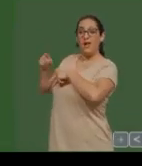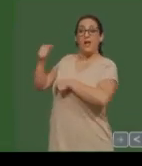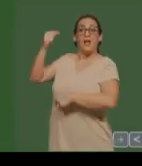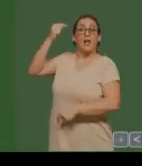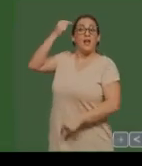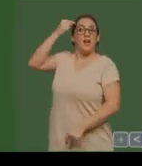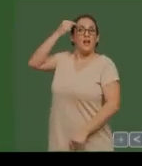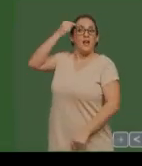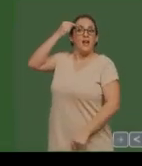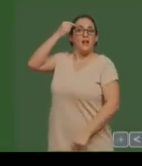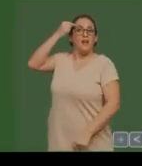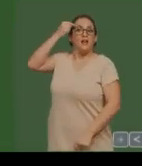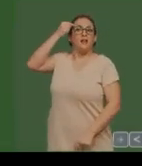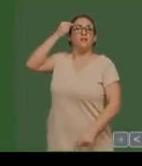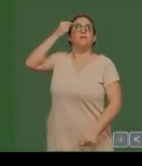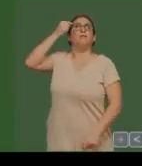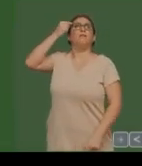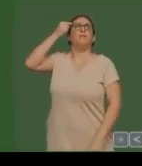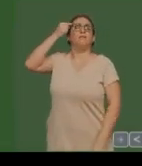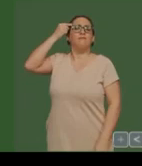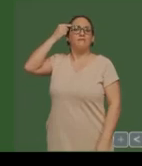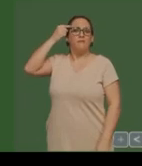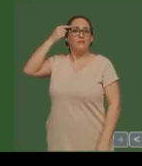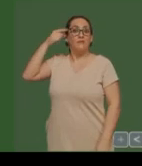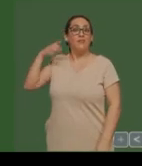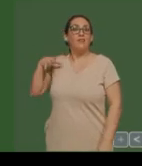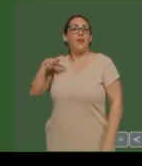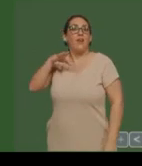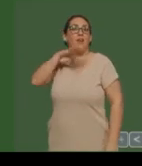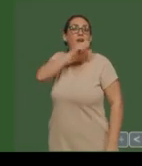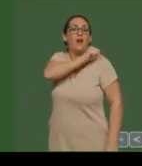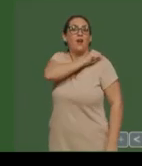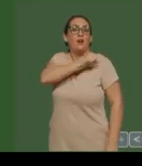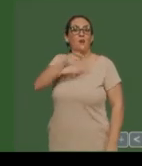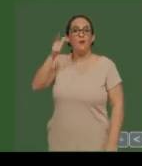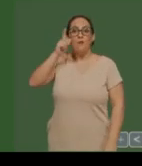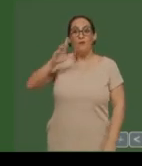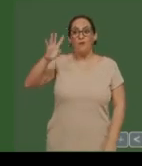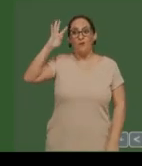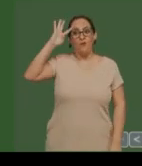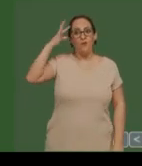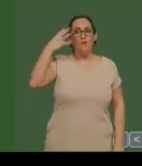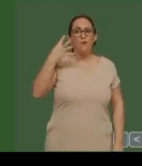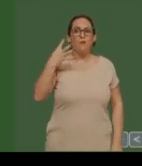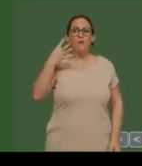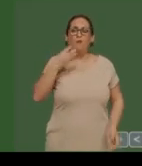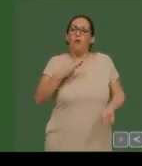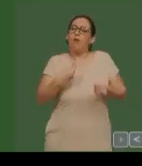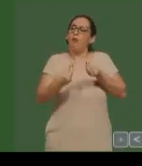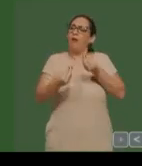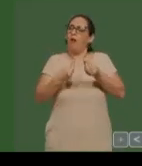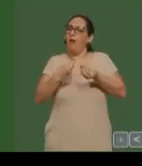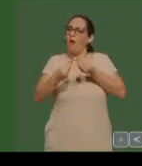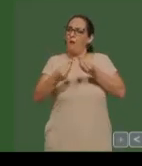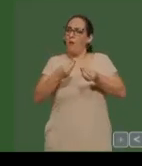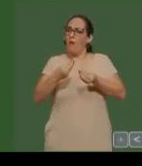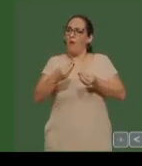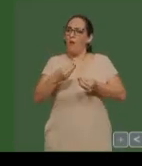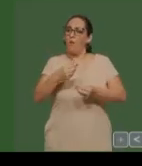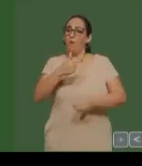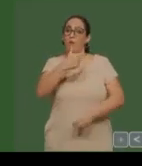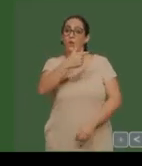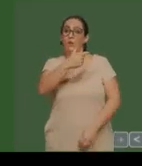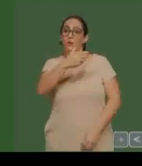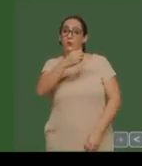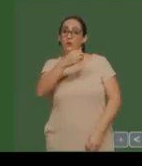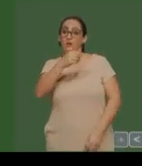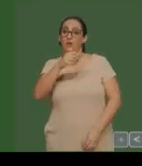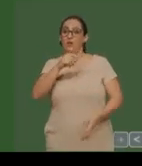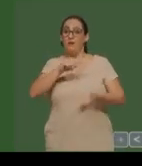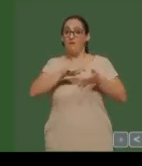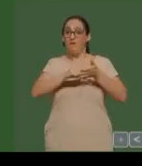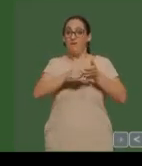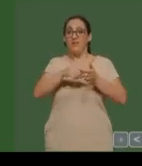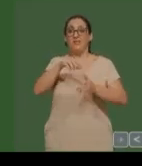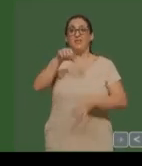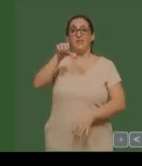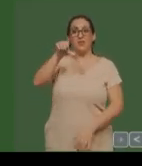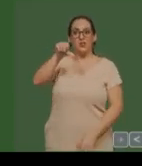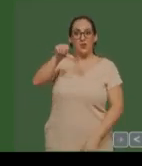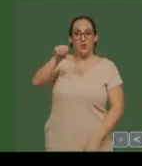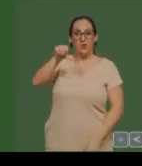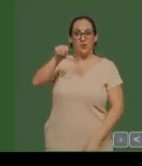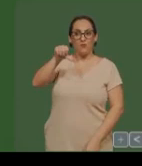mental consegue fazer mais rápido a multiplicação. Então, 200 vezes 9, 2 vezes